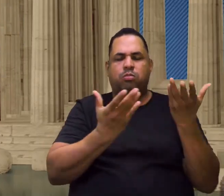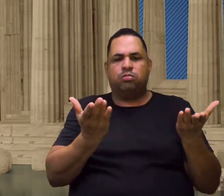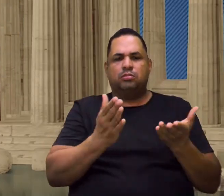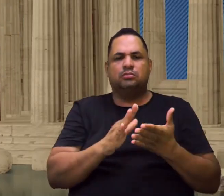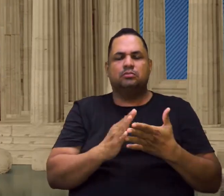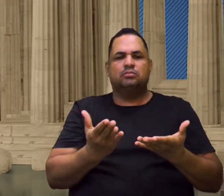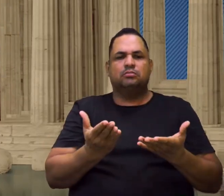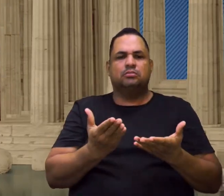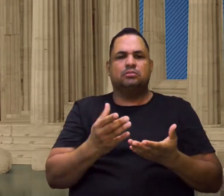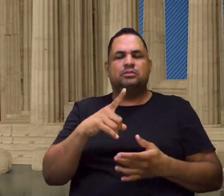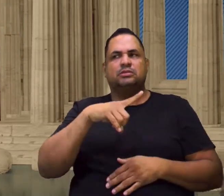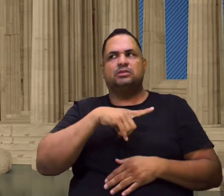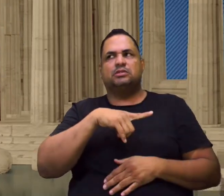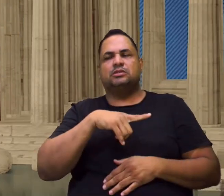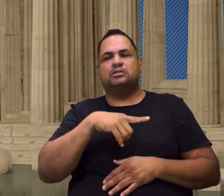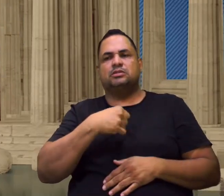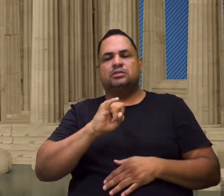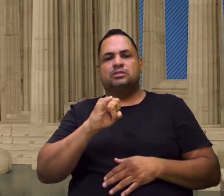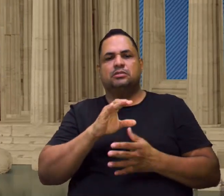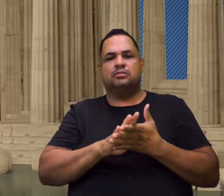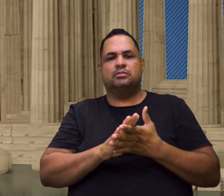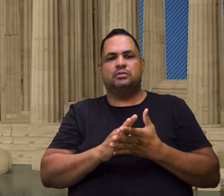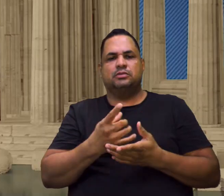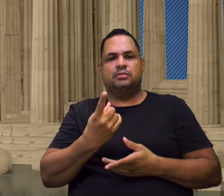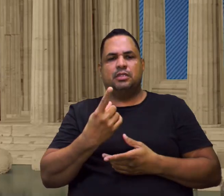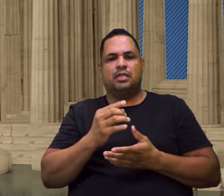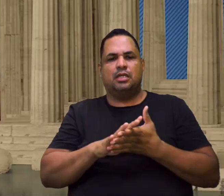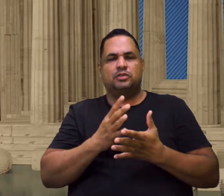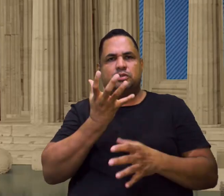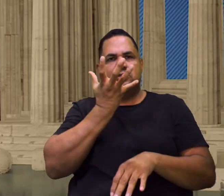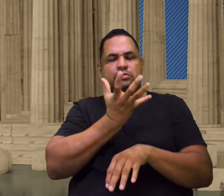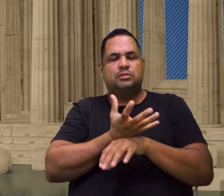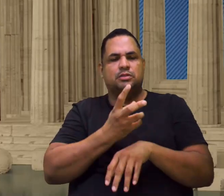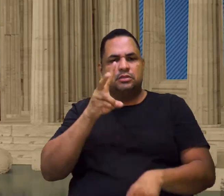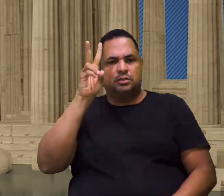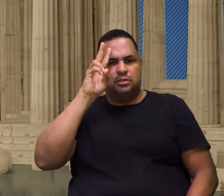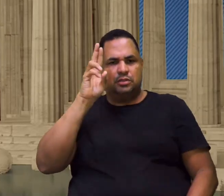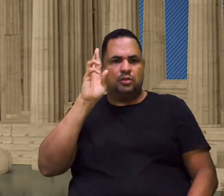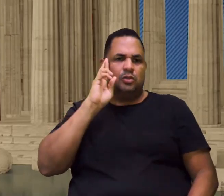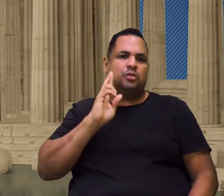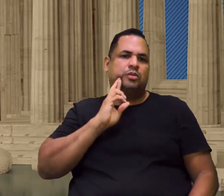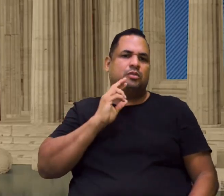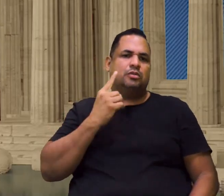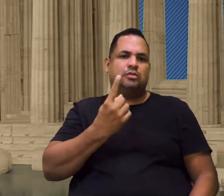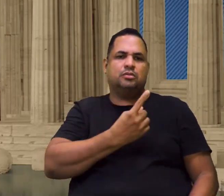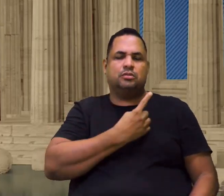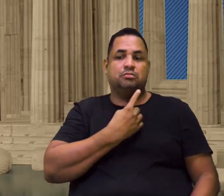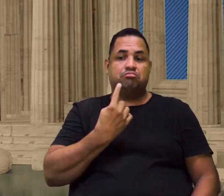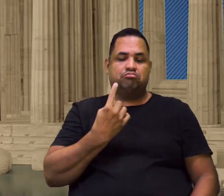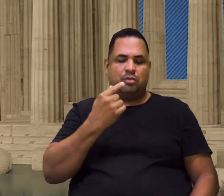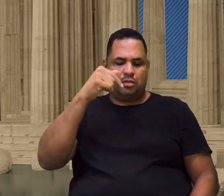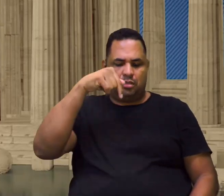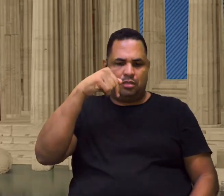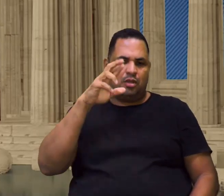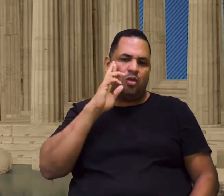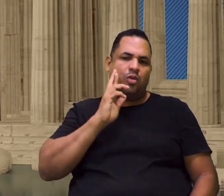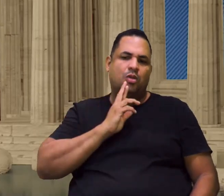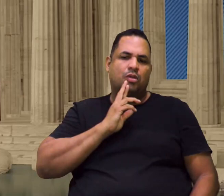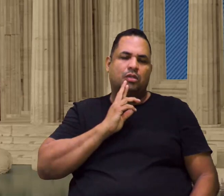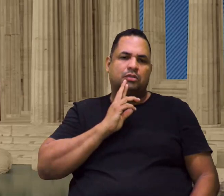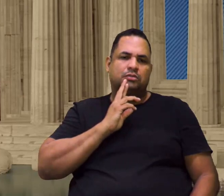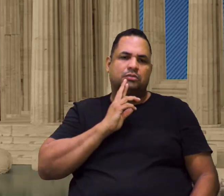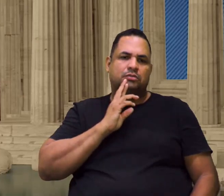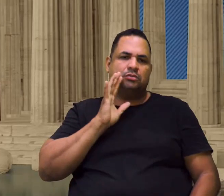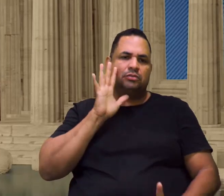pega com os professores do componente de história, sobre a história de Rondônia, vocês vão verificar que em alguns momentos dela